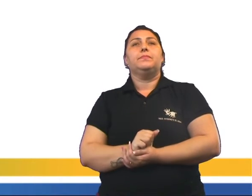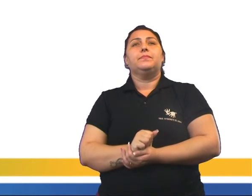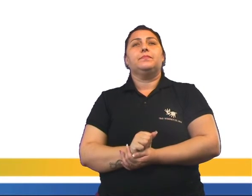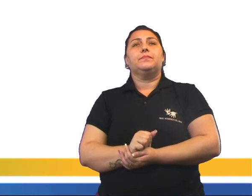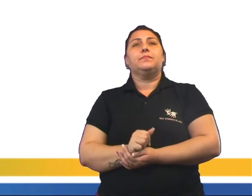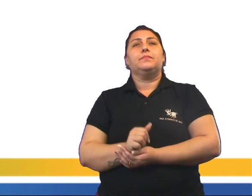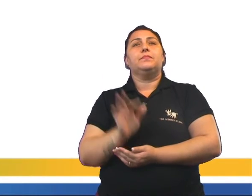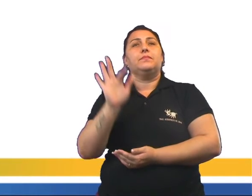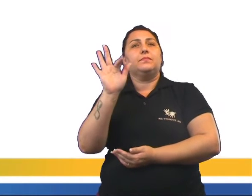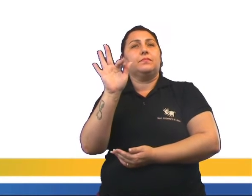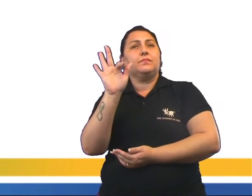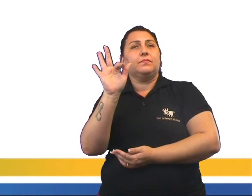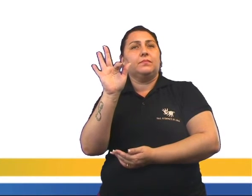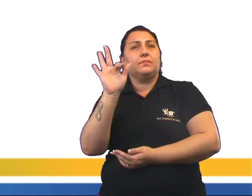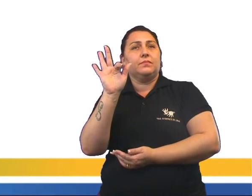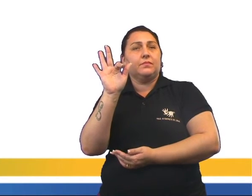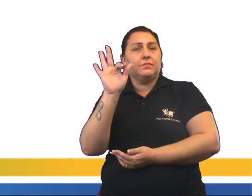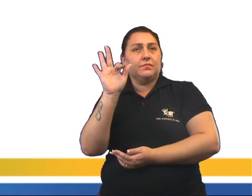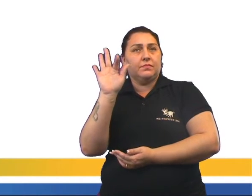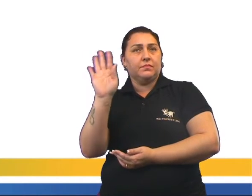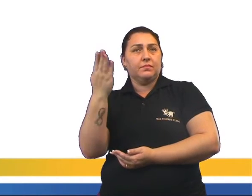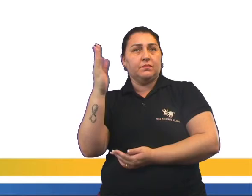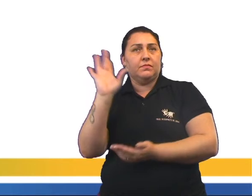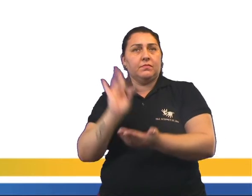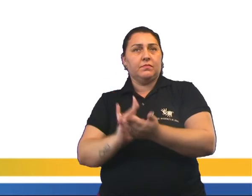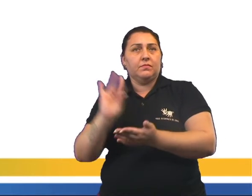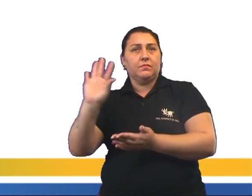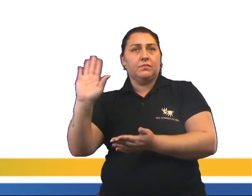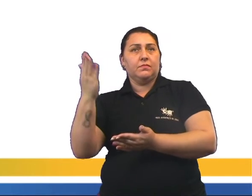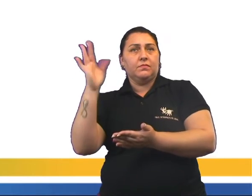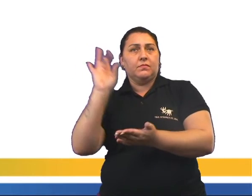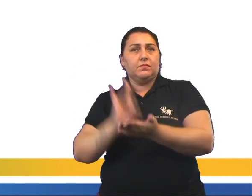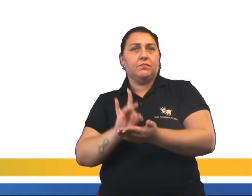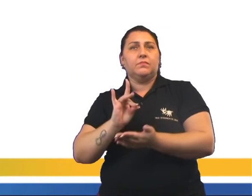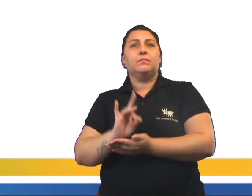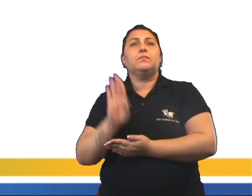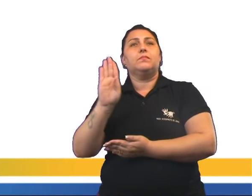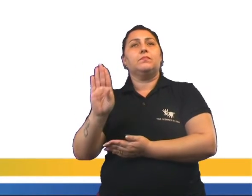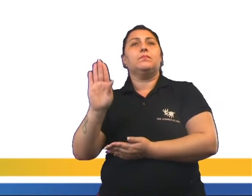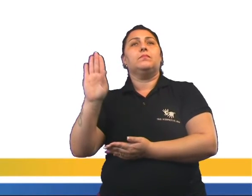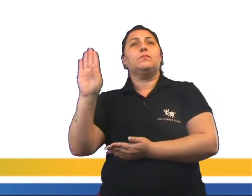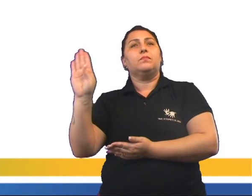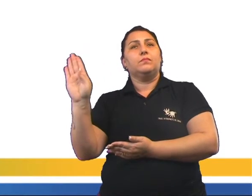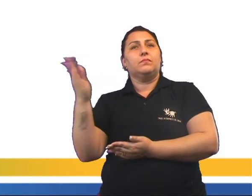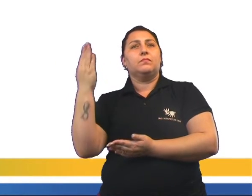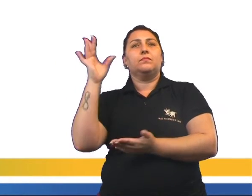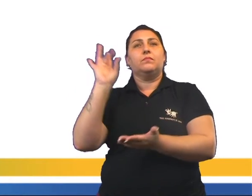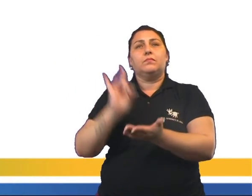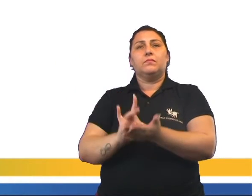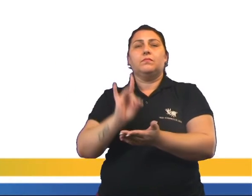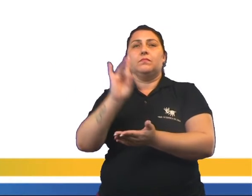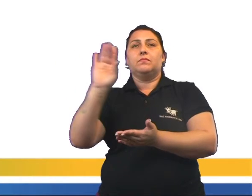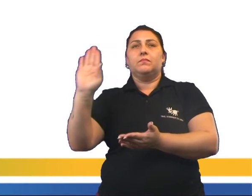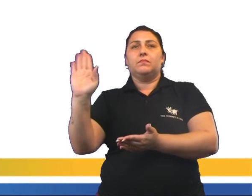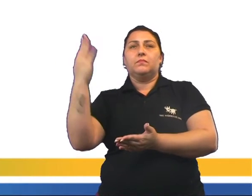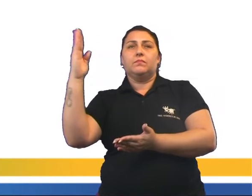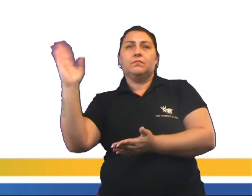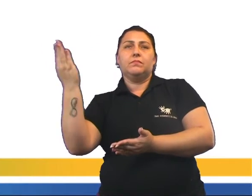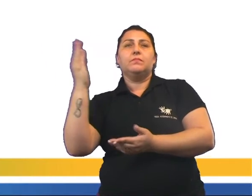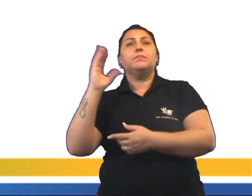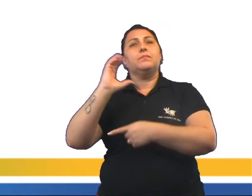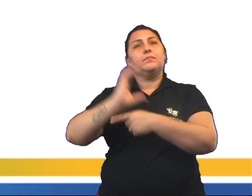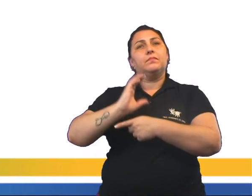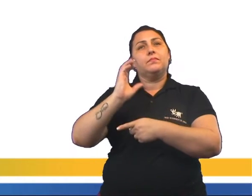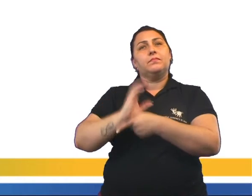para ser verdadeiro, aliás, falso, verdadeiro, falso, verdadeiro. A B seria aí falso, verdadeiro e